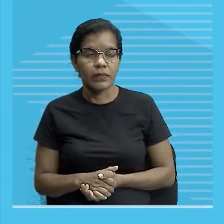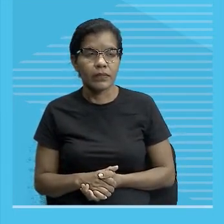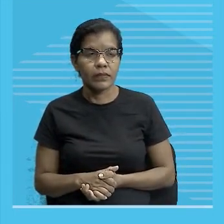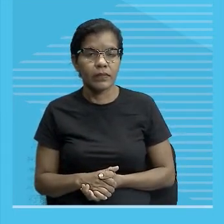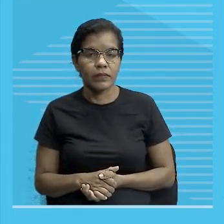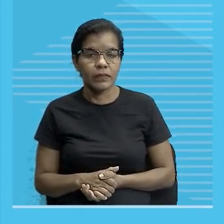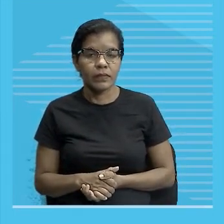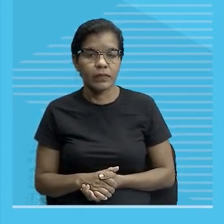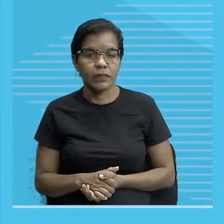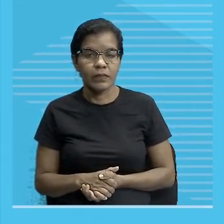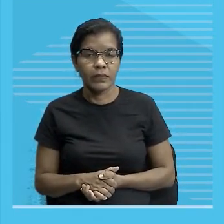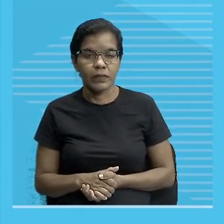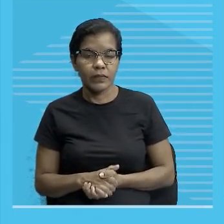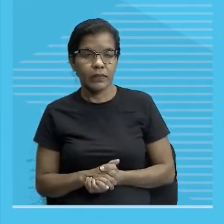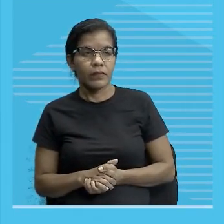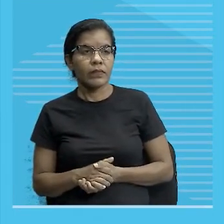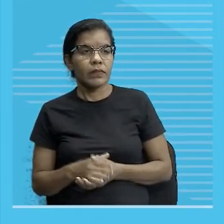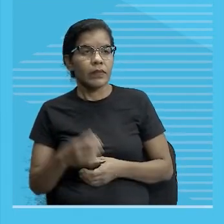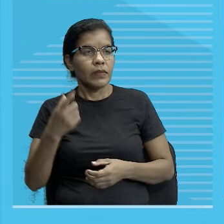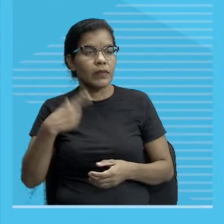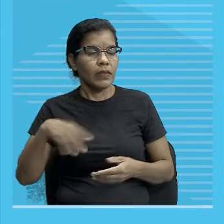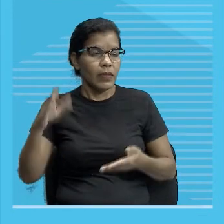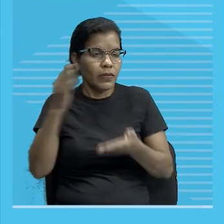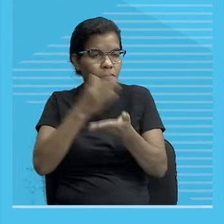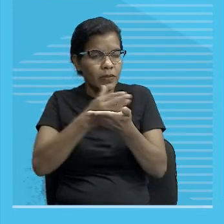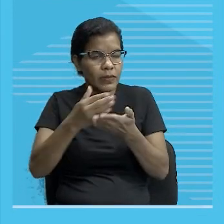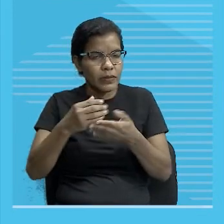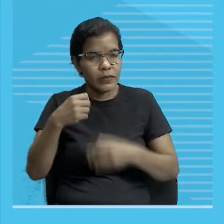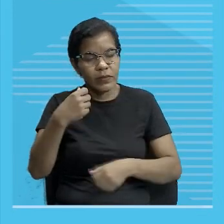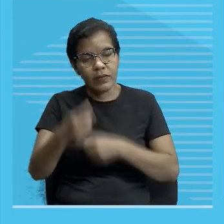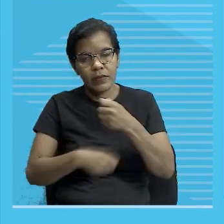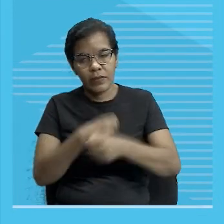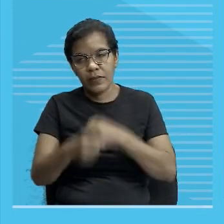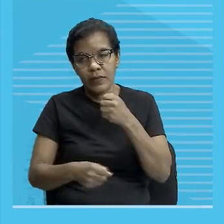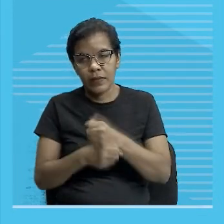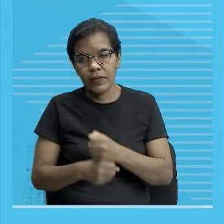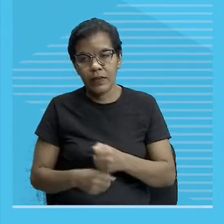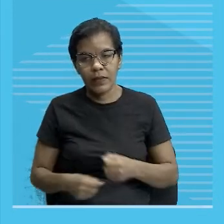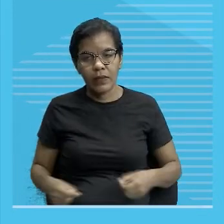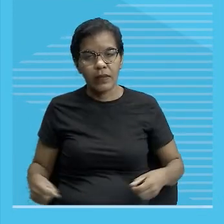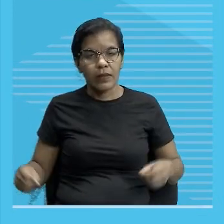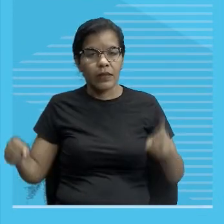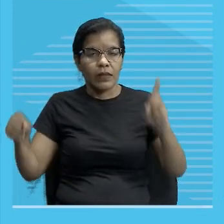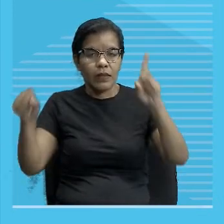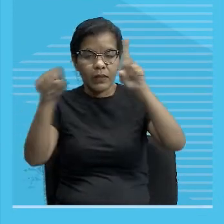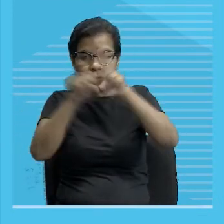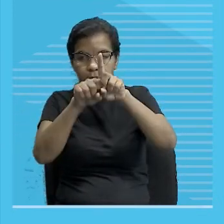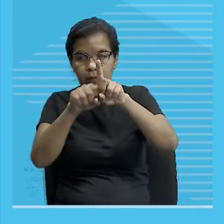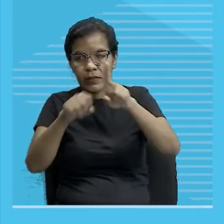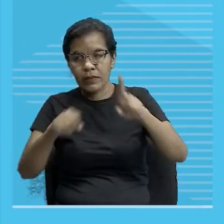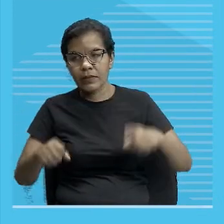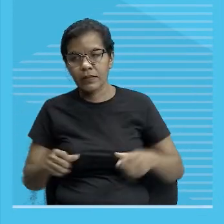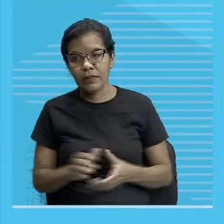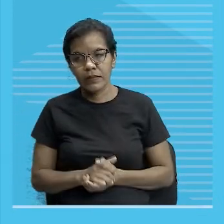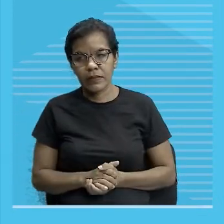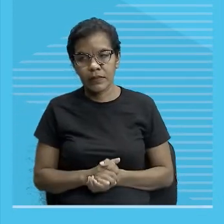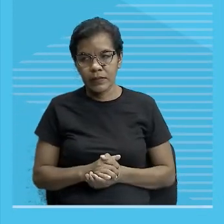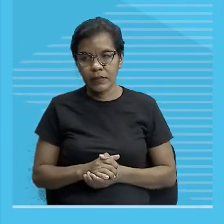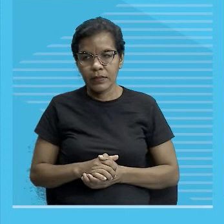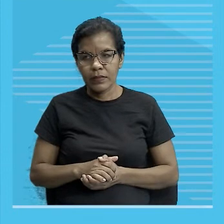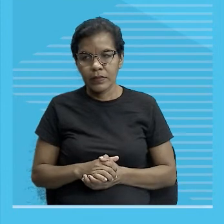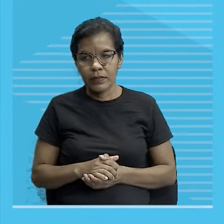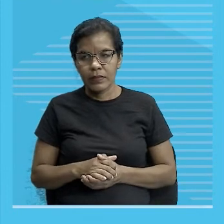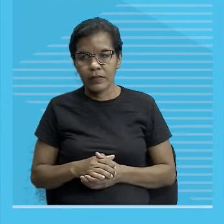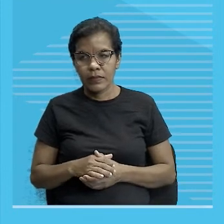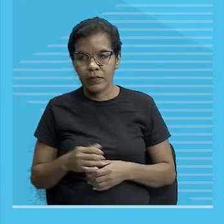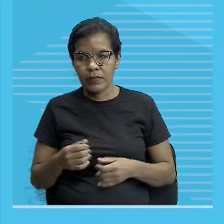ano de 2022, lá no comecinho do ano, os advérbios, lembram? Vimos os advérbios, as locuções adverbiais, as